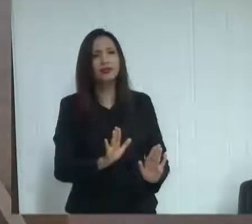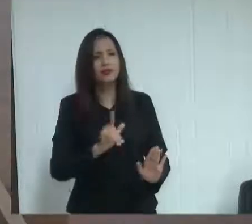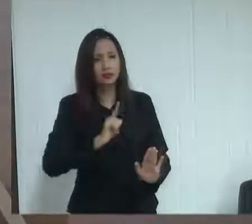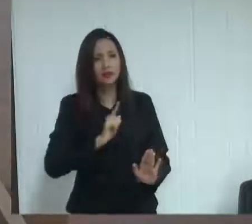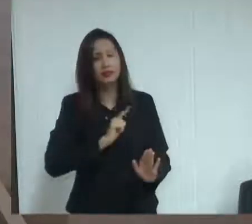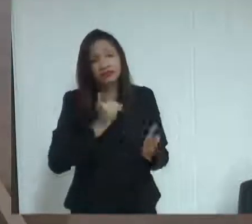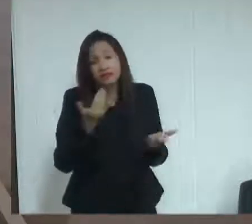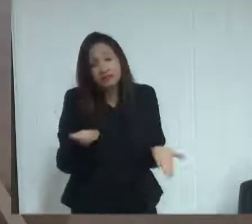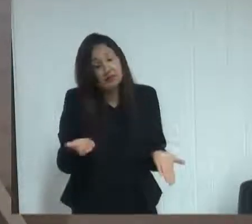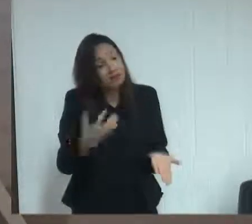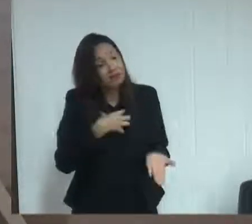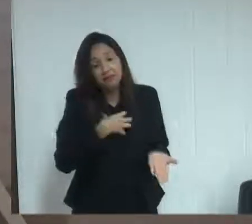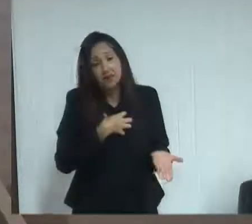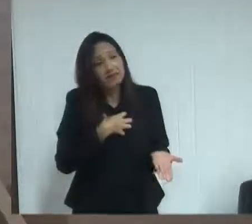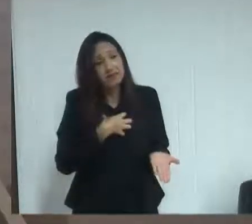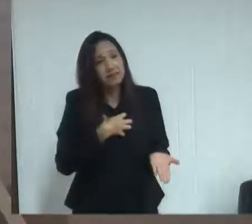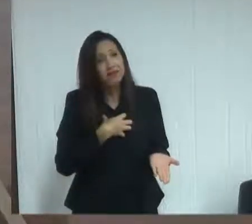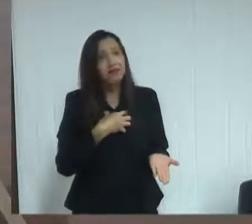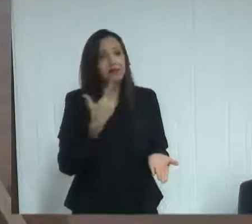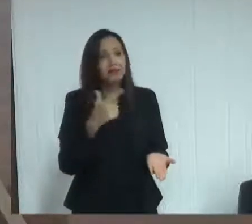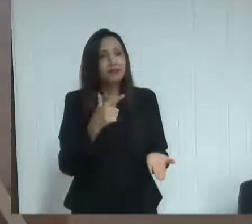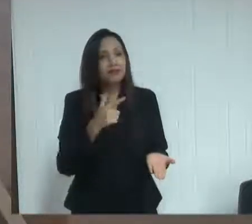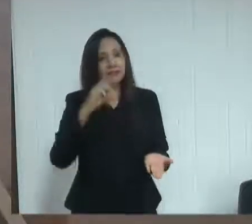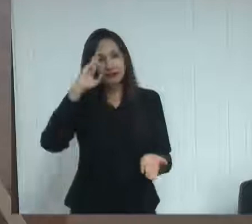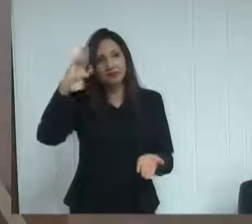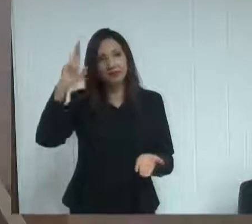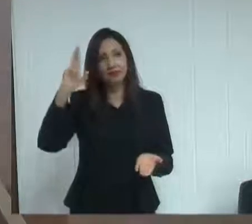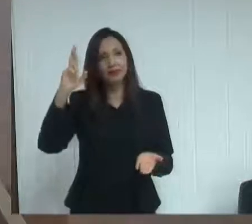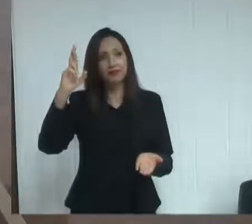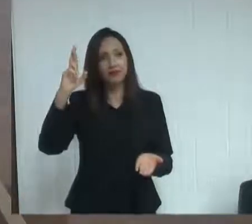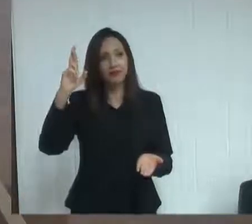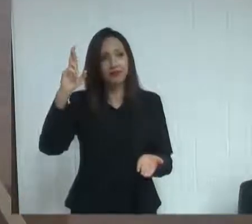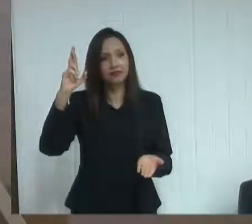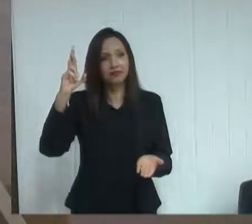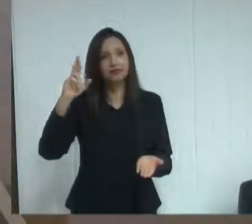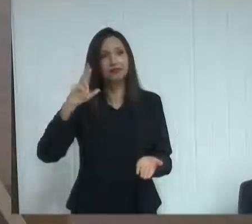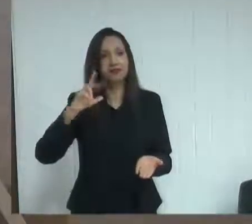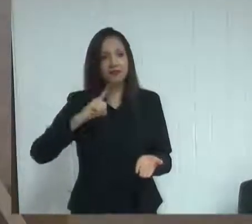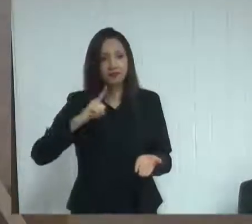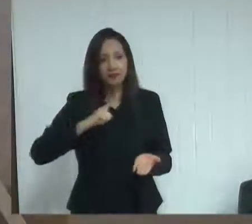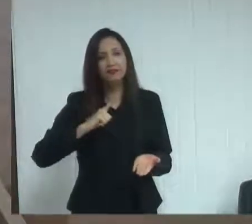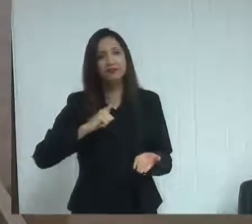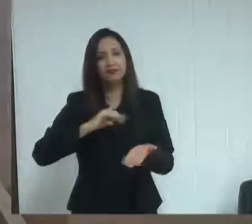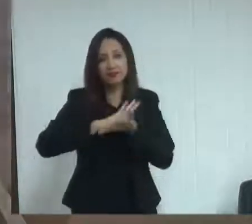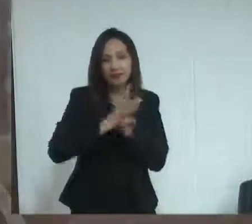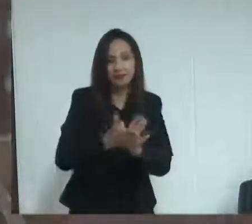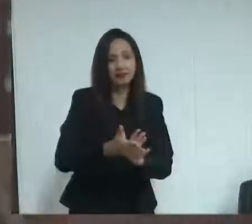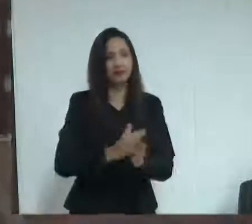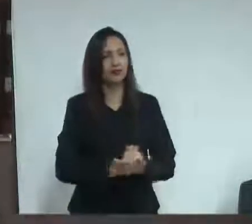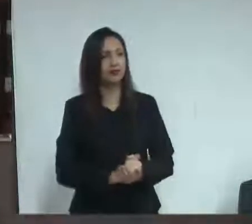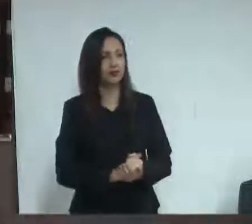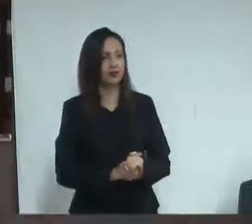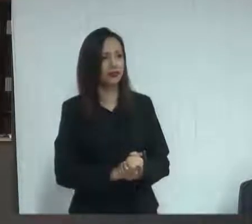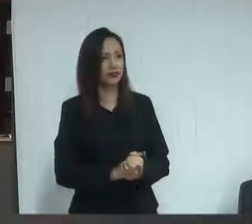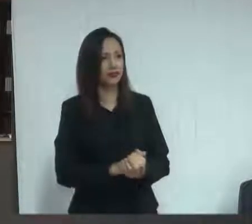Como volto a dizer, quando falta a razão, sobra a agressão. Obrigado, senhor presidente. Boa noite.